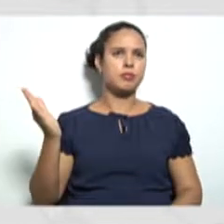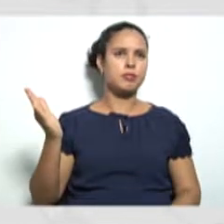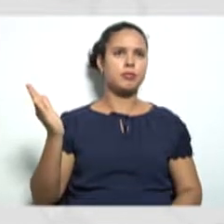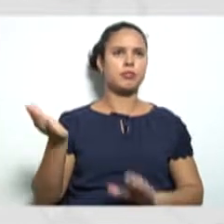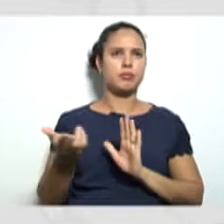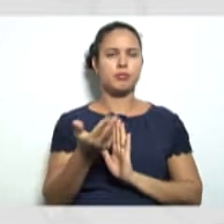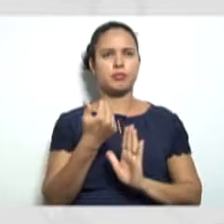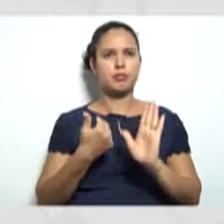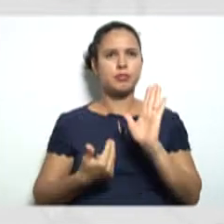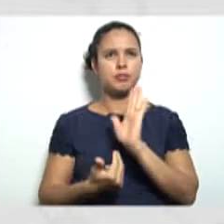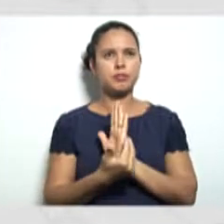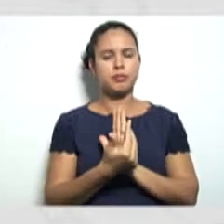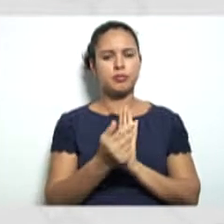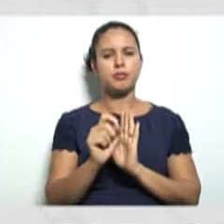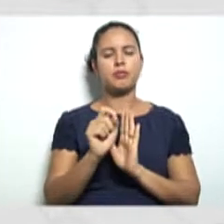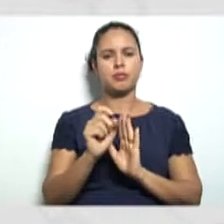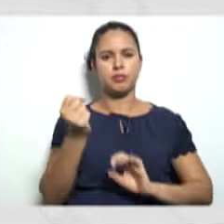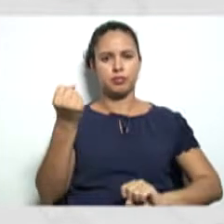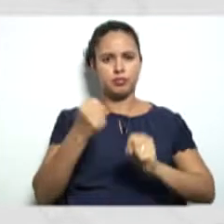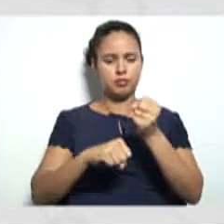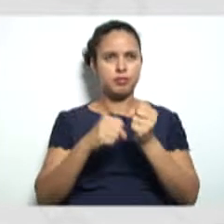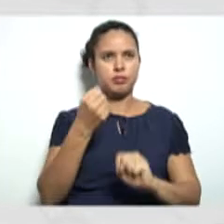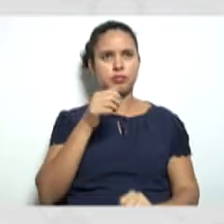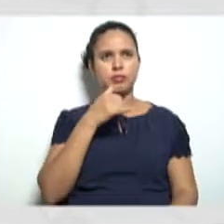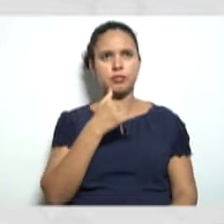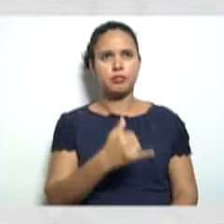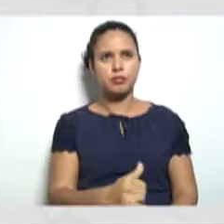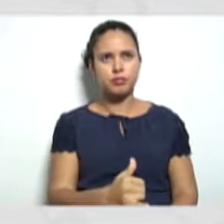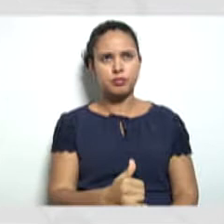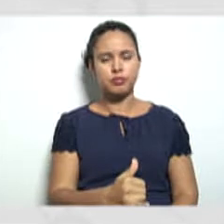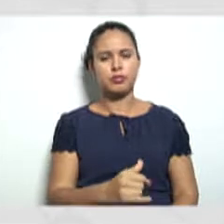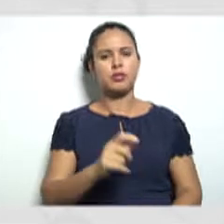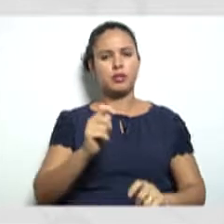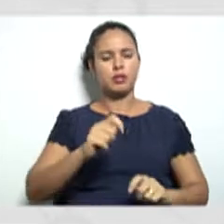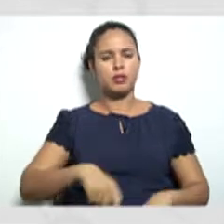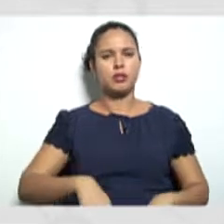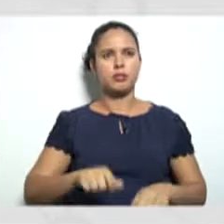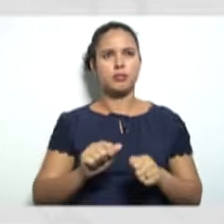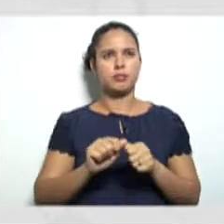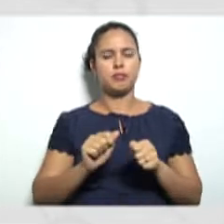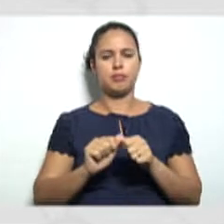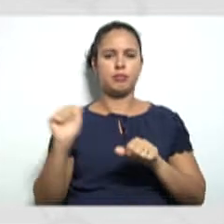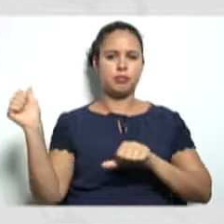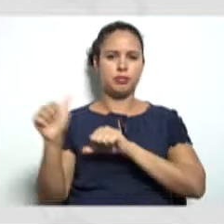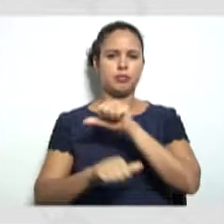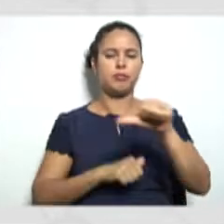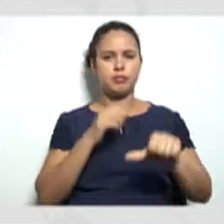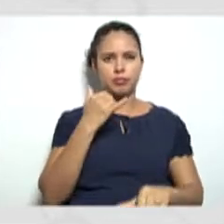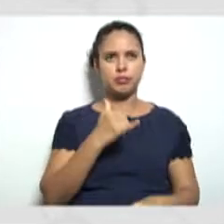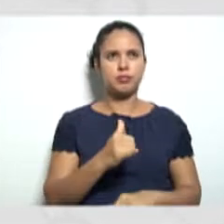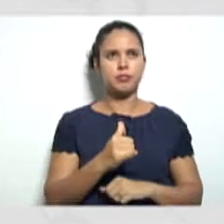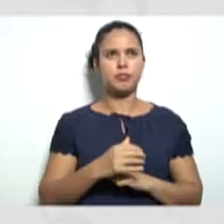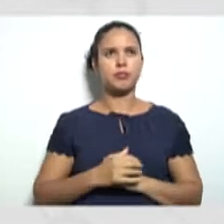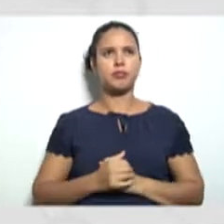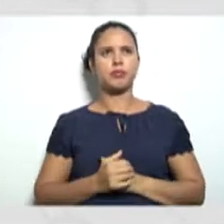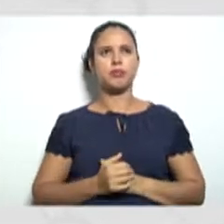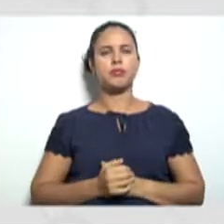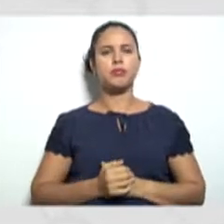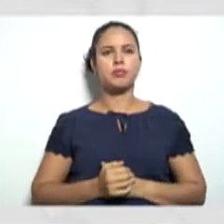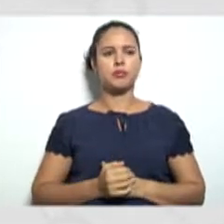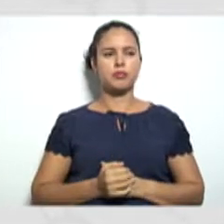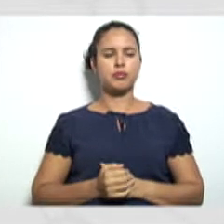energia à medida que a água passa aqui pelas turbinas. Nós discutimos então um pouquinho desse ramo, que é o ramo